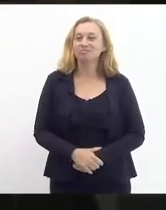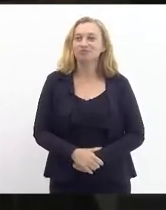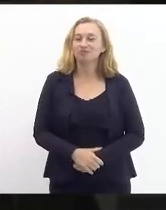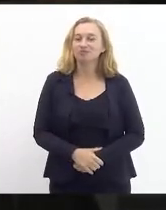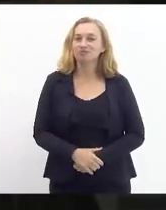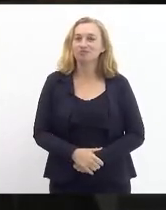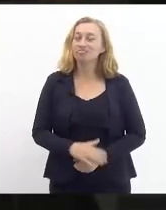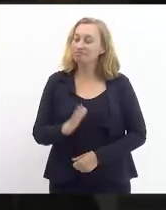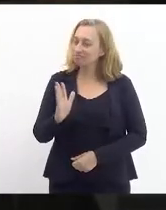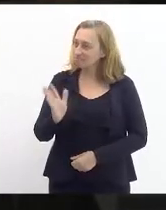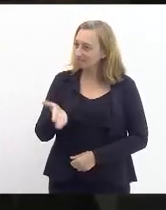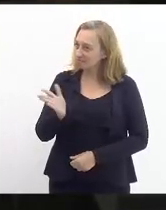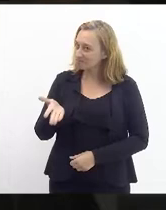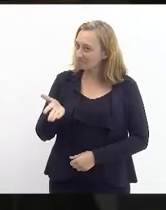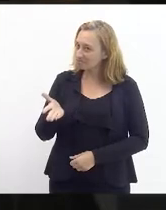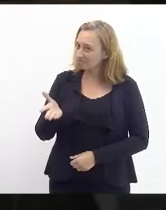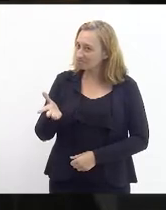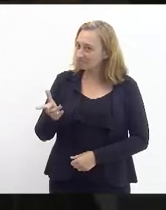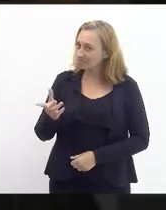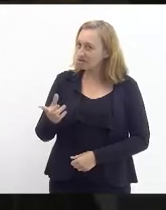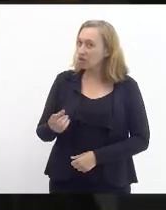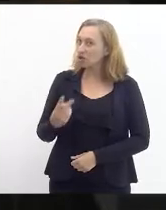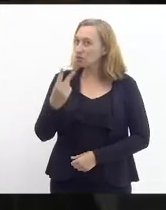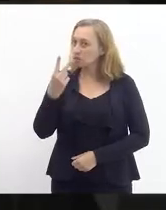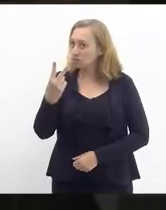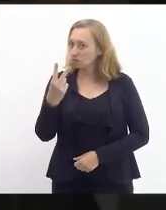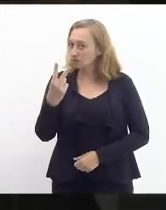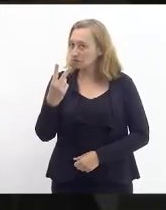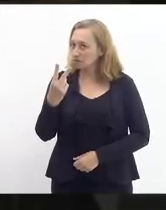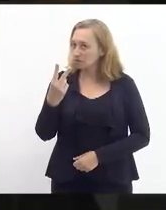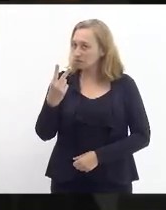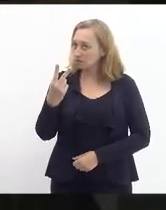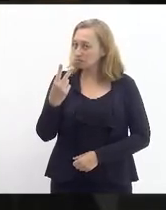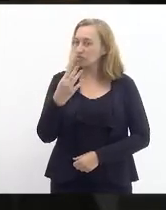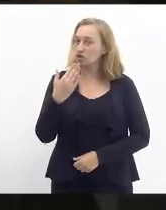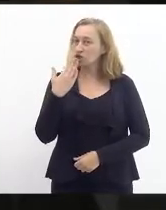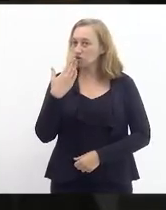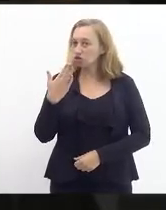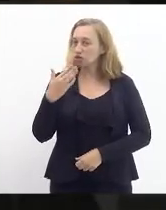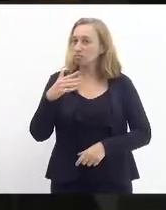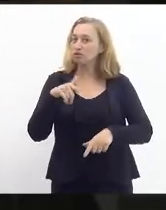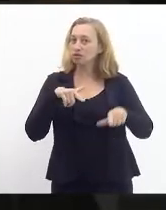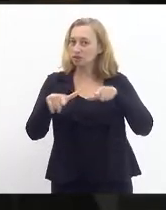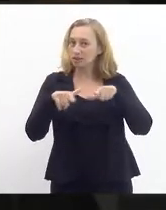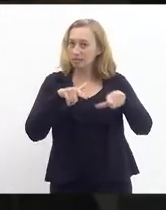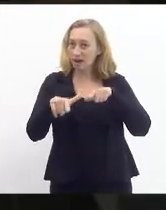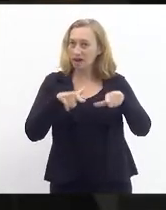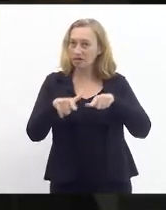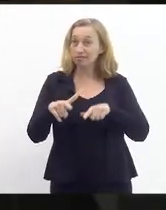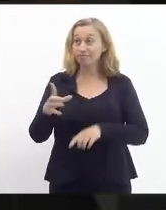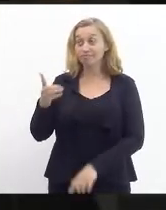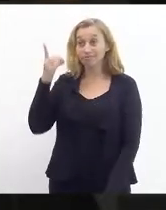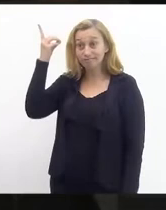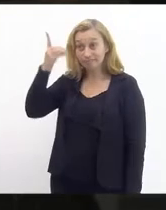e já que a senhora tem dupla militância e além de deputada